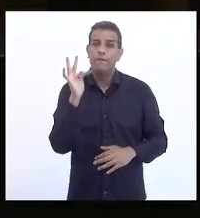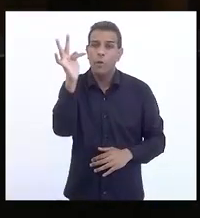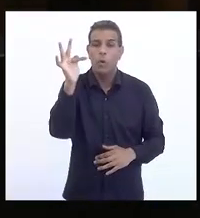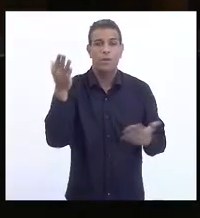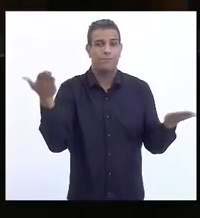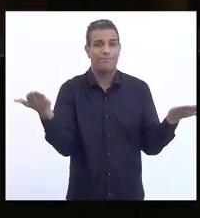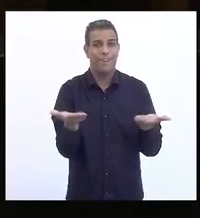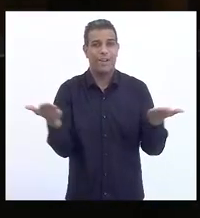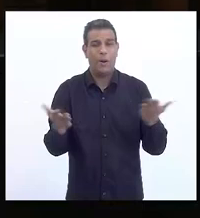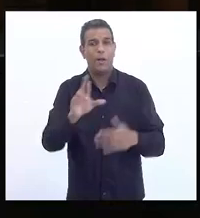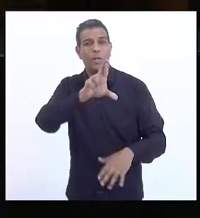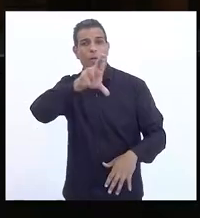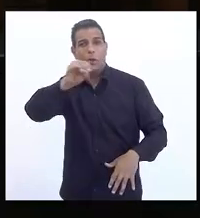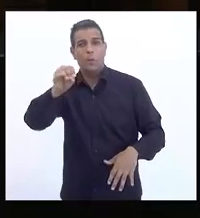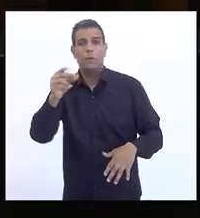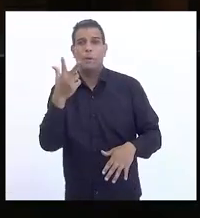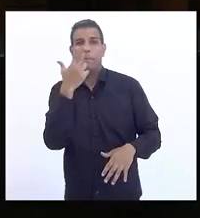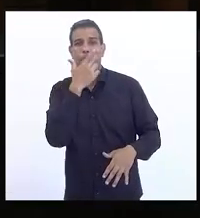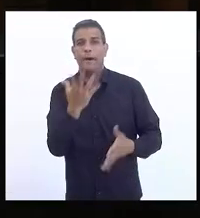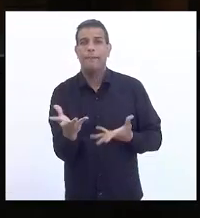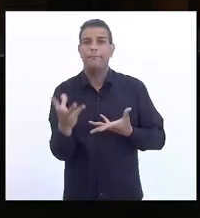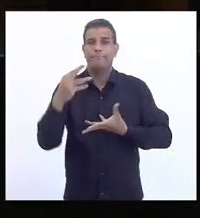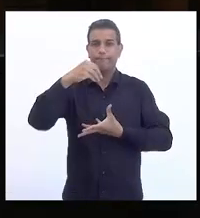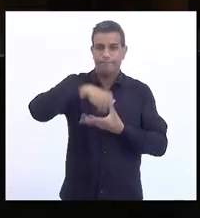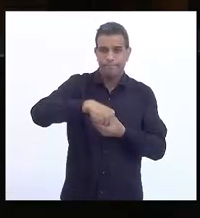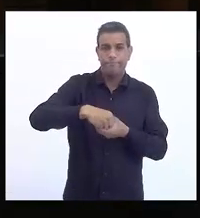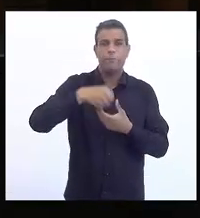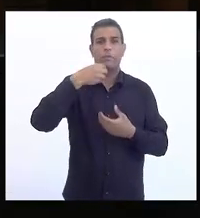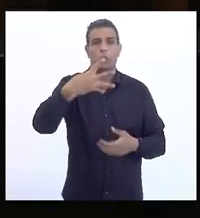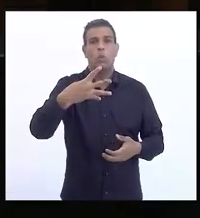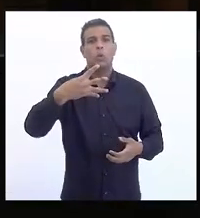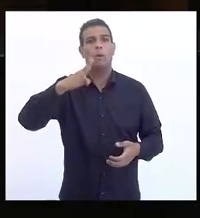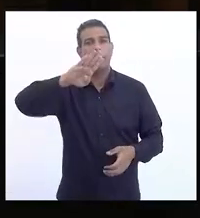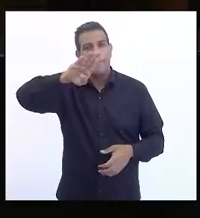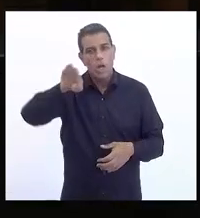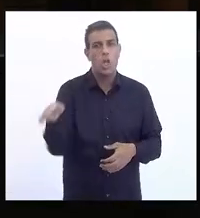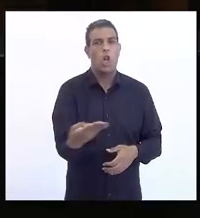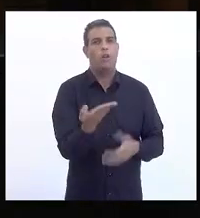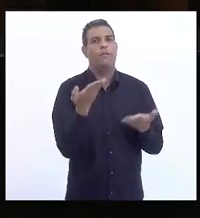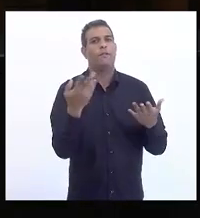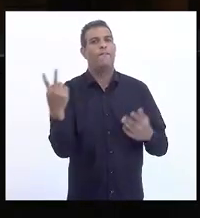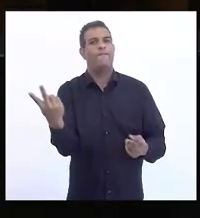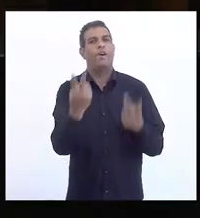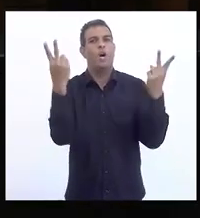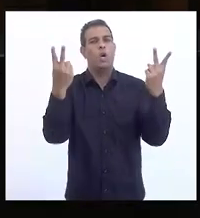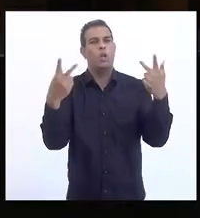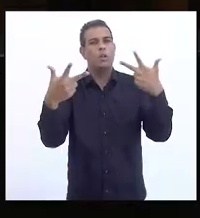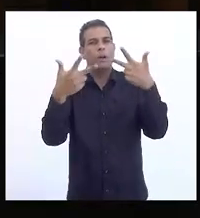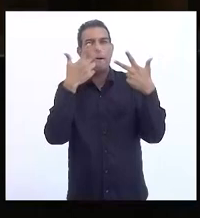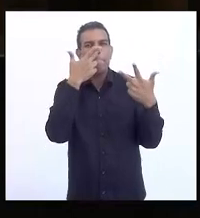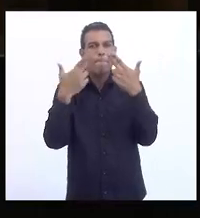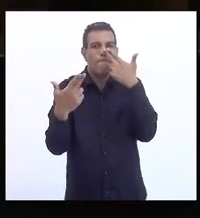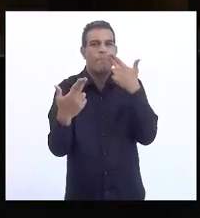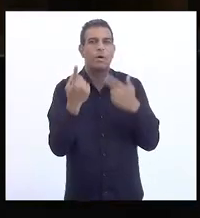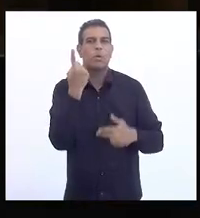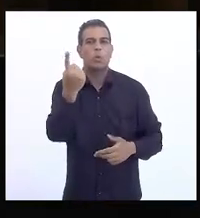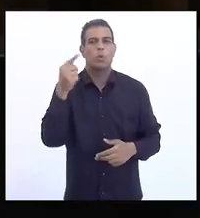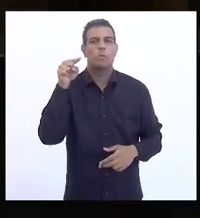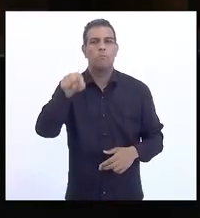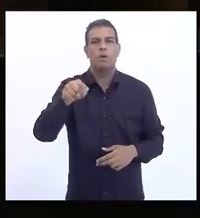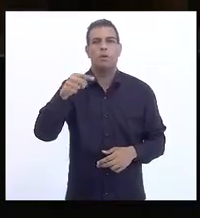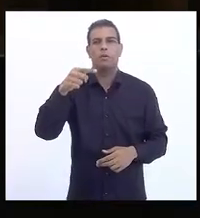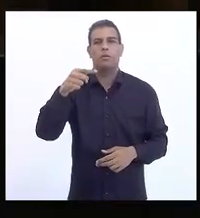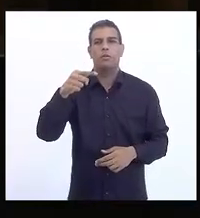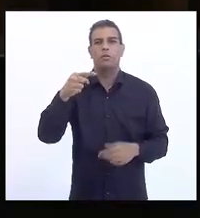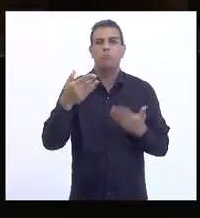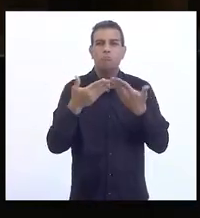que o Estado arrecade 3,4 bilhões. Desse valor, temos aproximadamente 1,2 bilhão